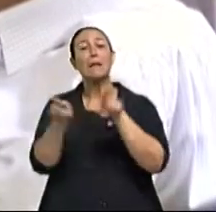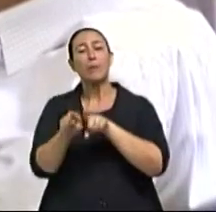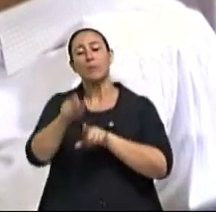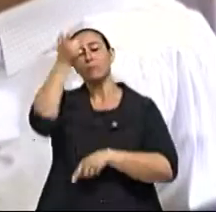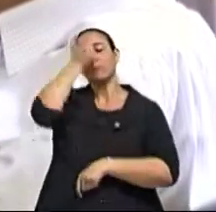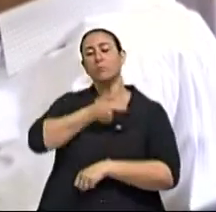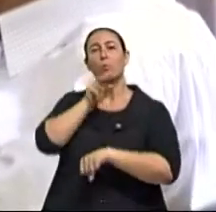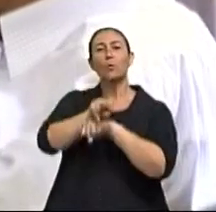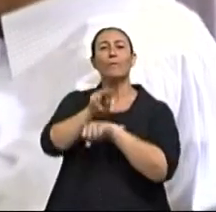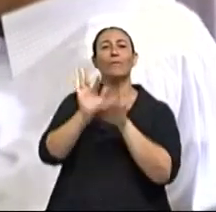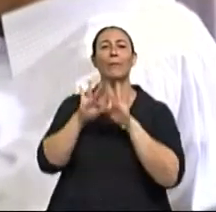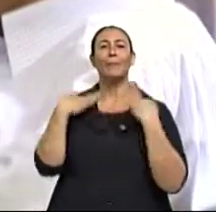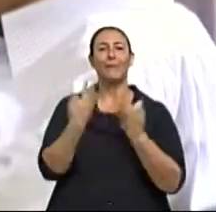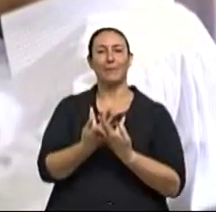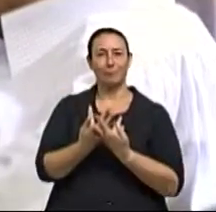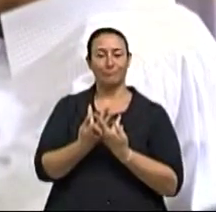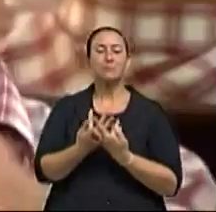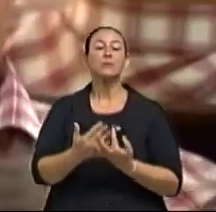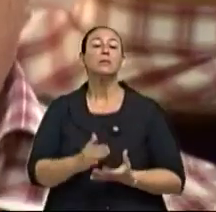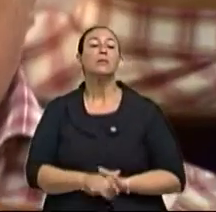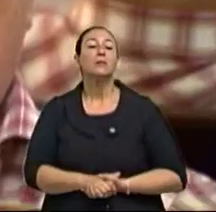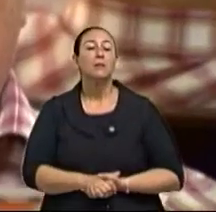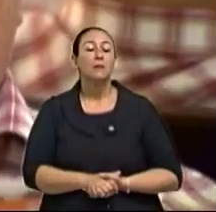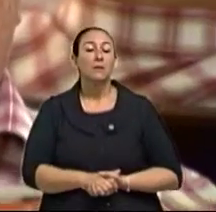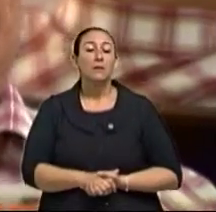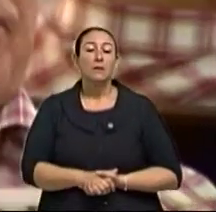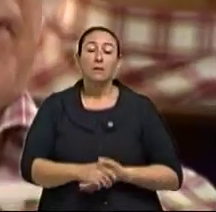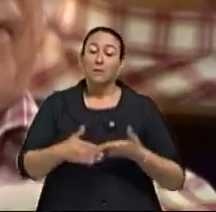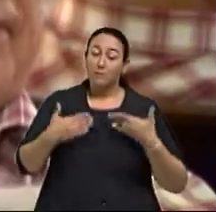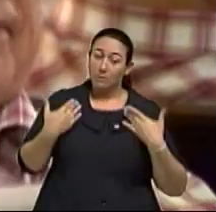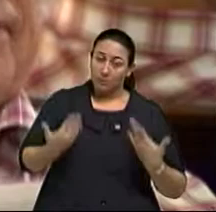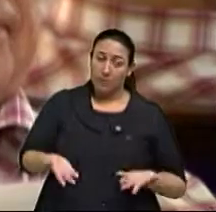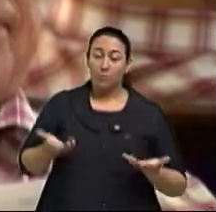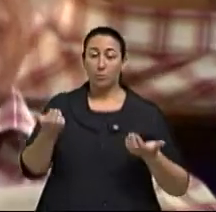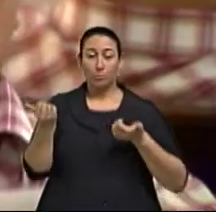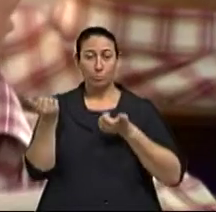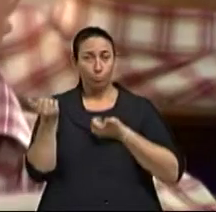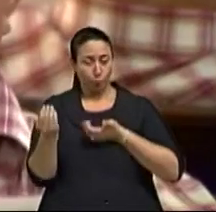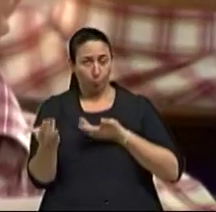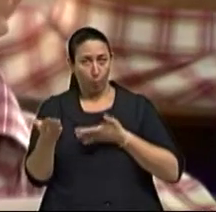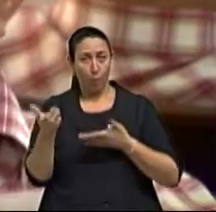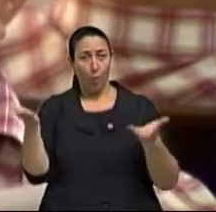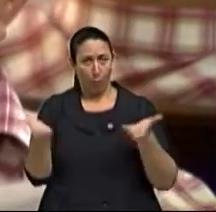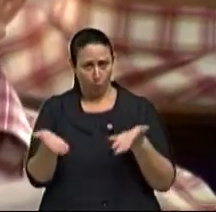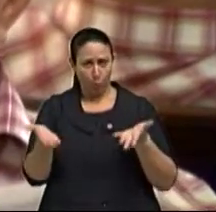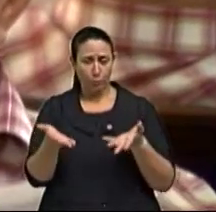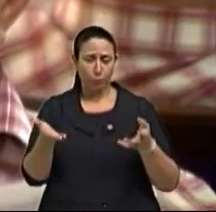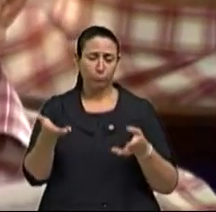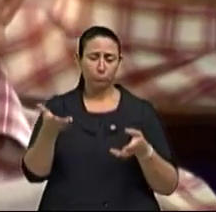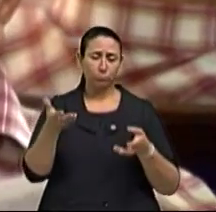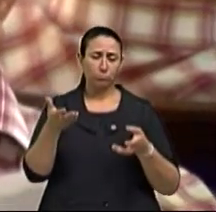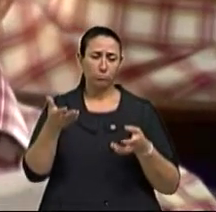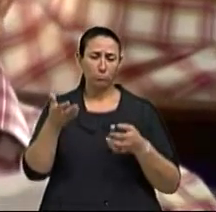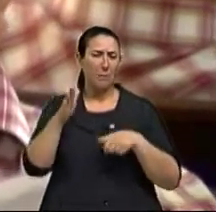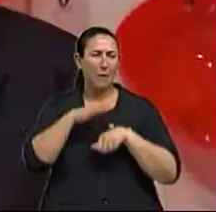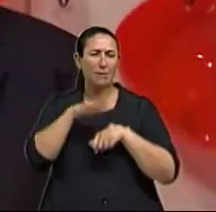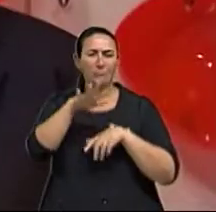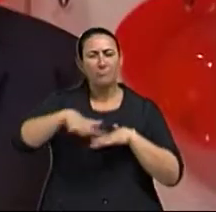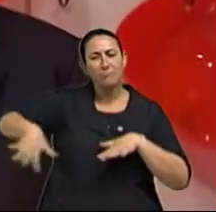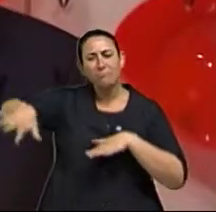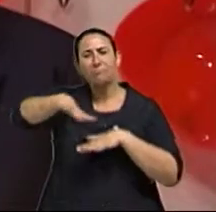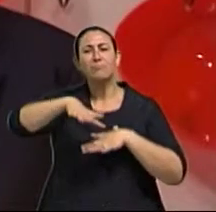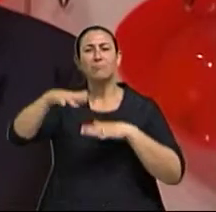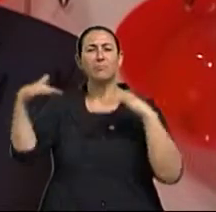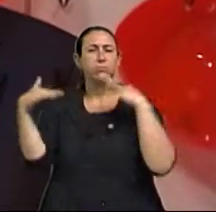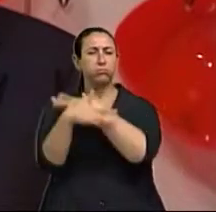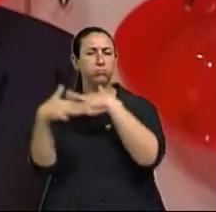inverter. Isso. Uma outra questão é que os jovens, eles, especialmente nas regiões metropolitanas, eles